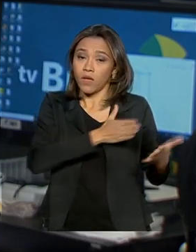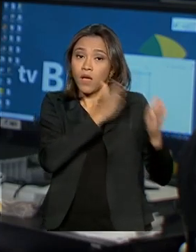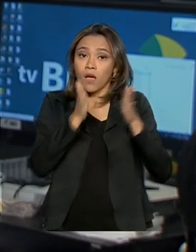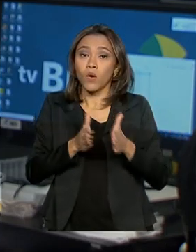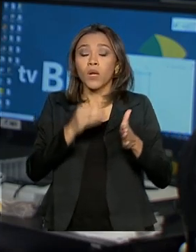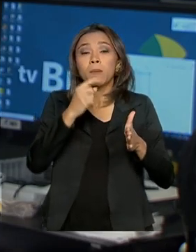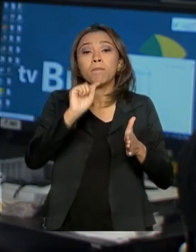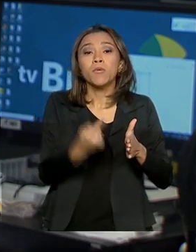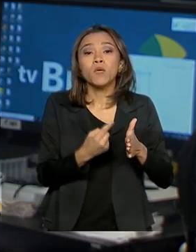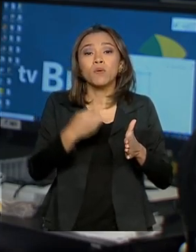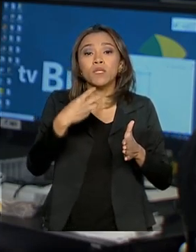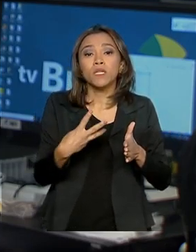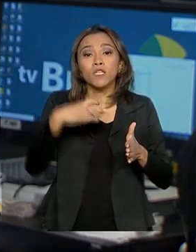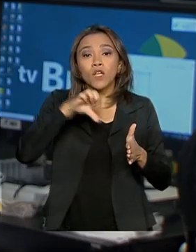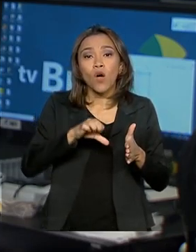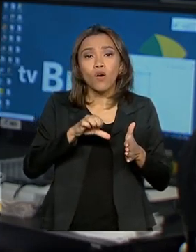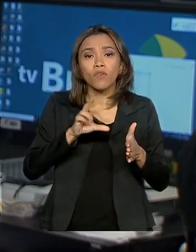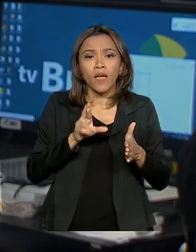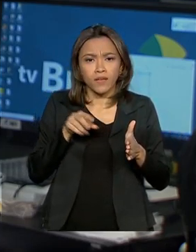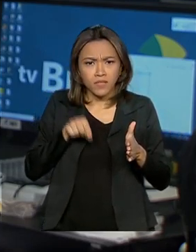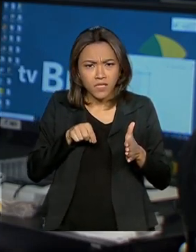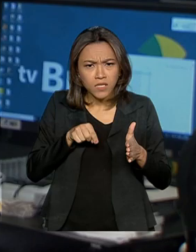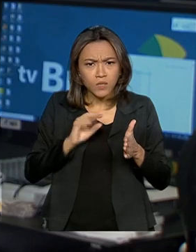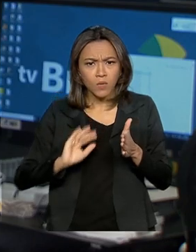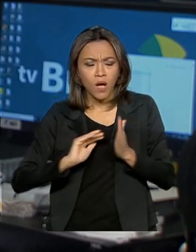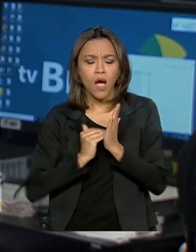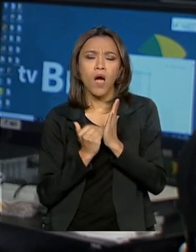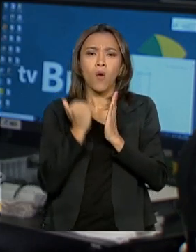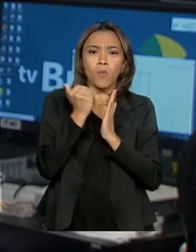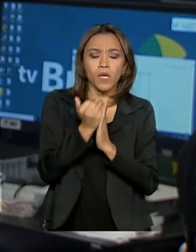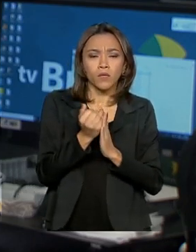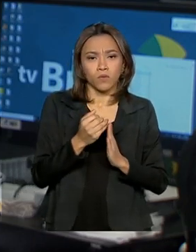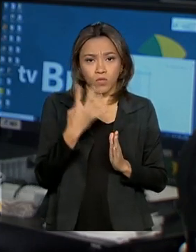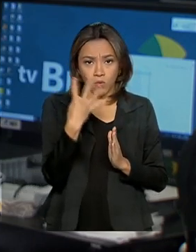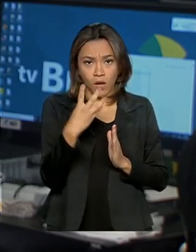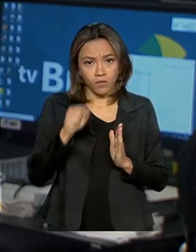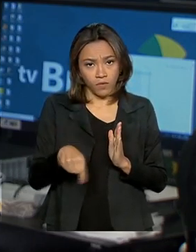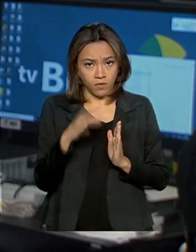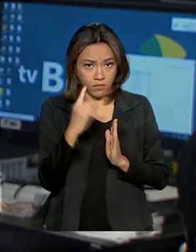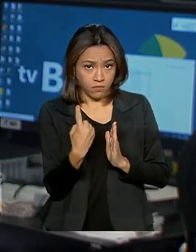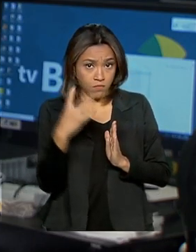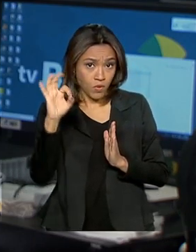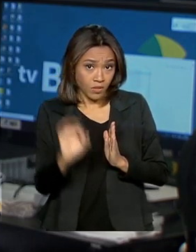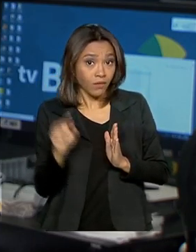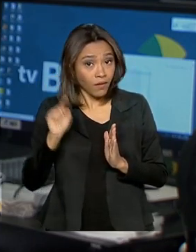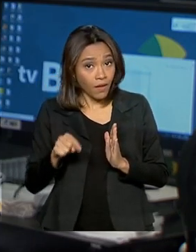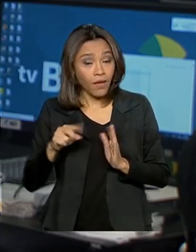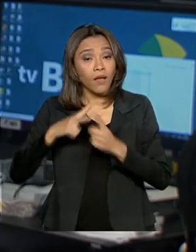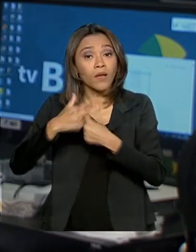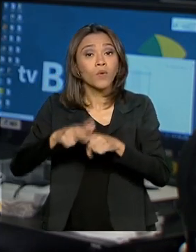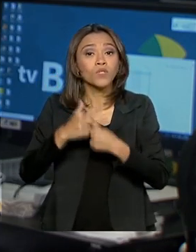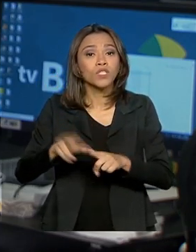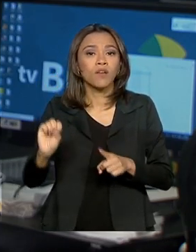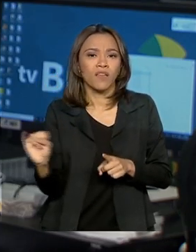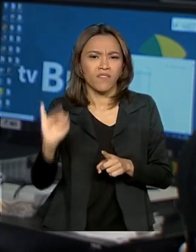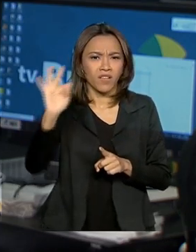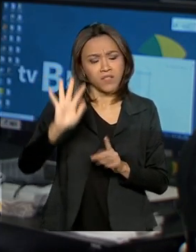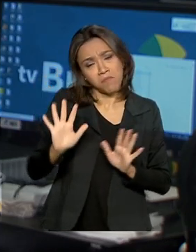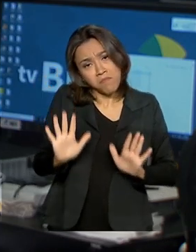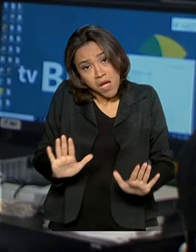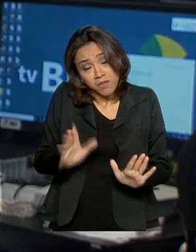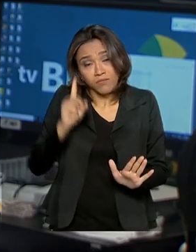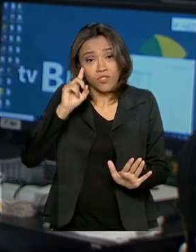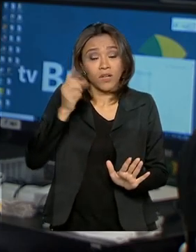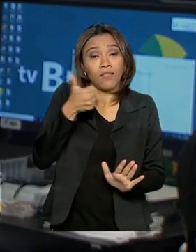R$ 1.039. Isso dava um aumento de 4,1%, que era a projeção da inflação. Só que aí, no dia 10